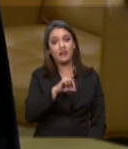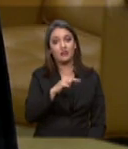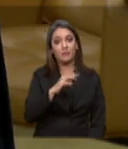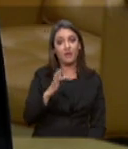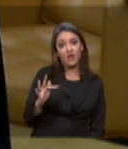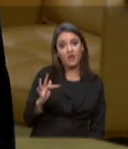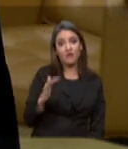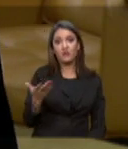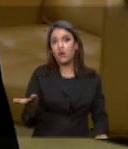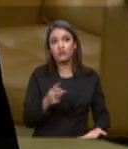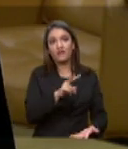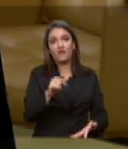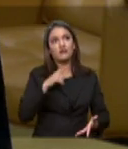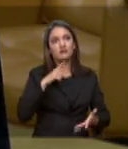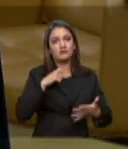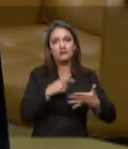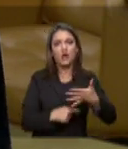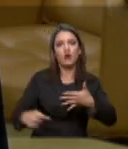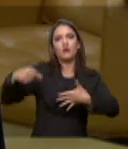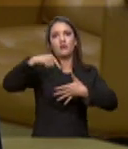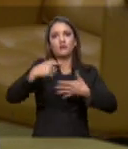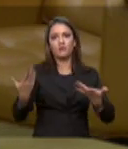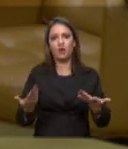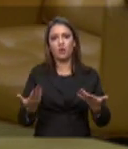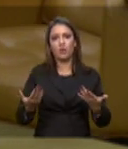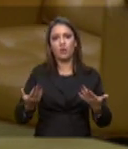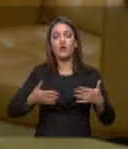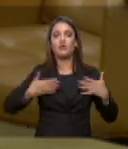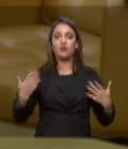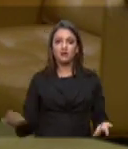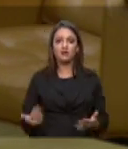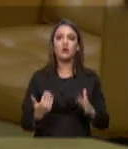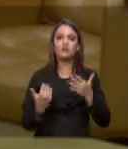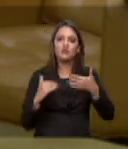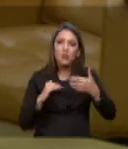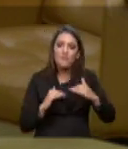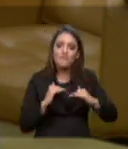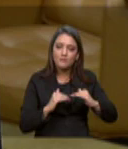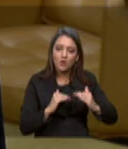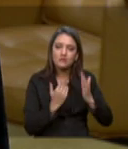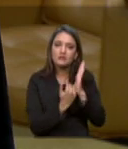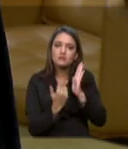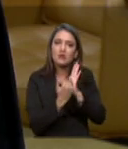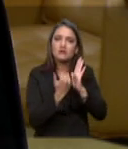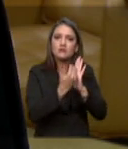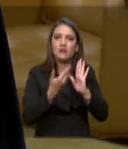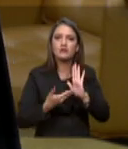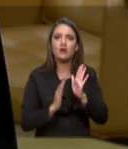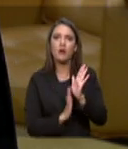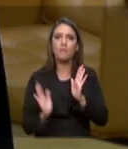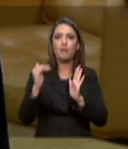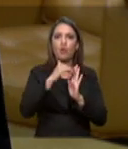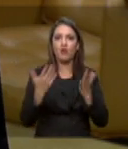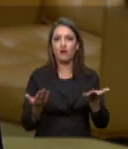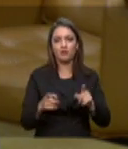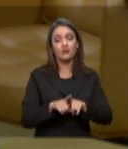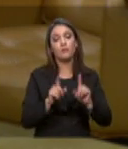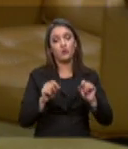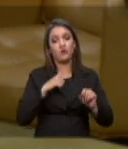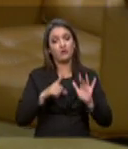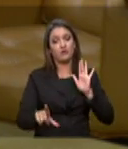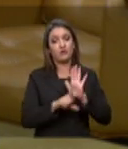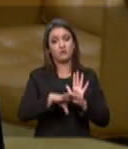uma alternativa preferencial, eliminando assim, Excelências, seu caráter subsidiário, muito bem dito e expresso na